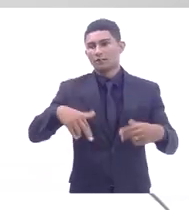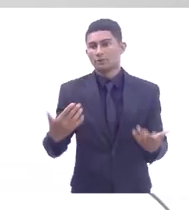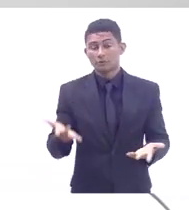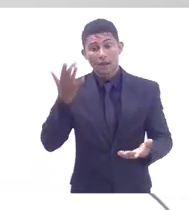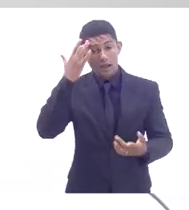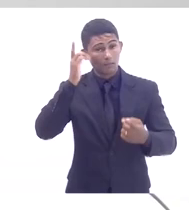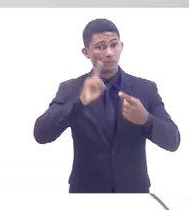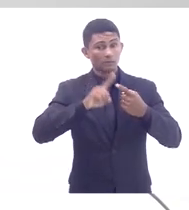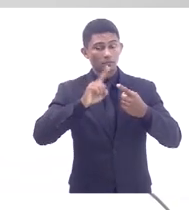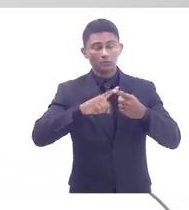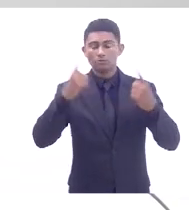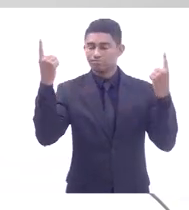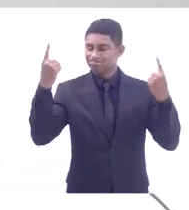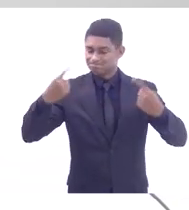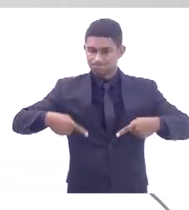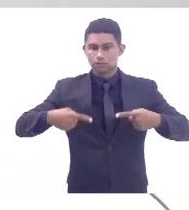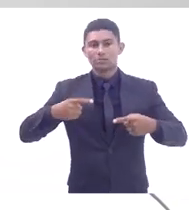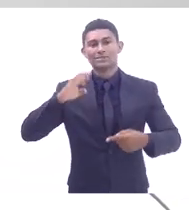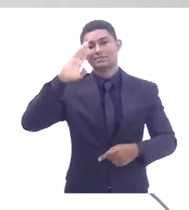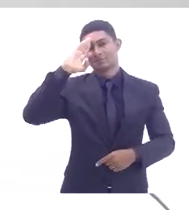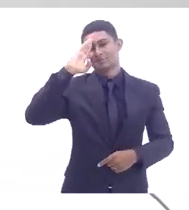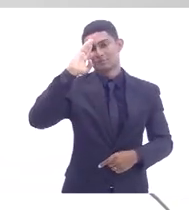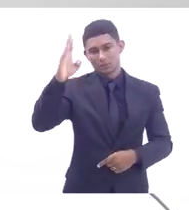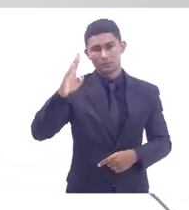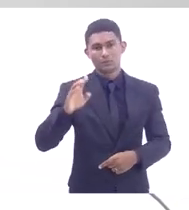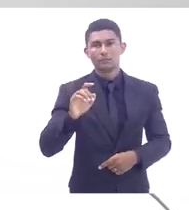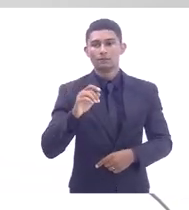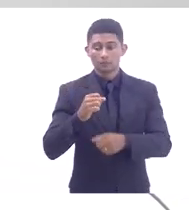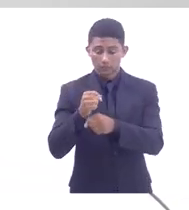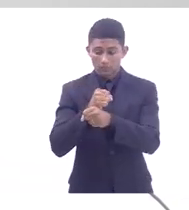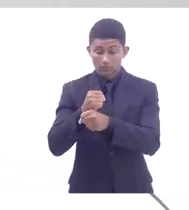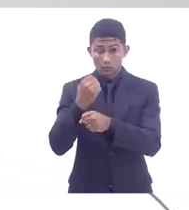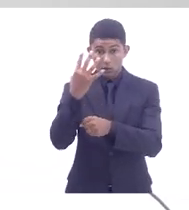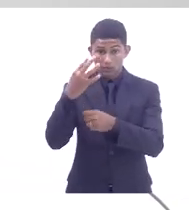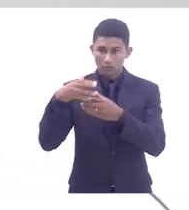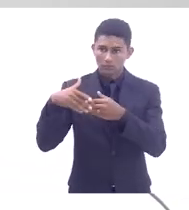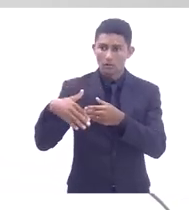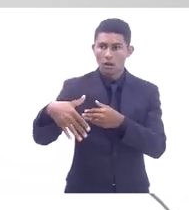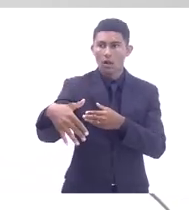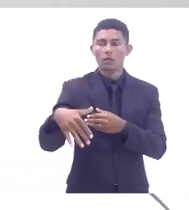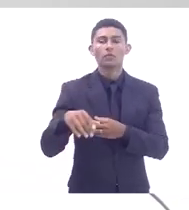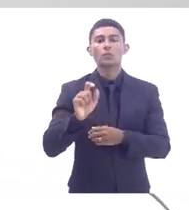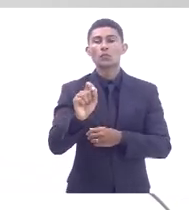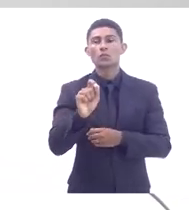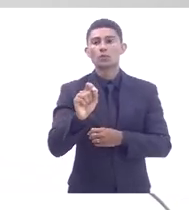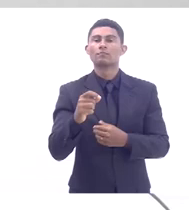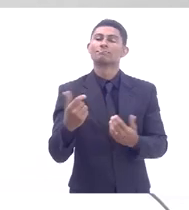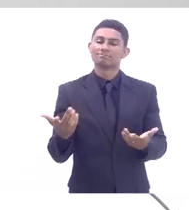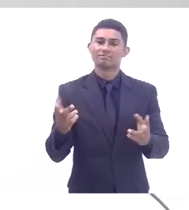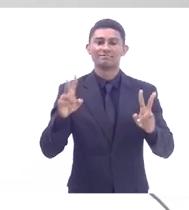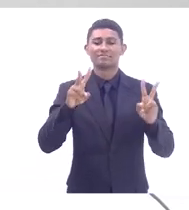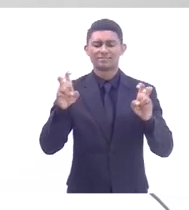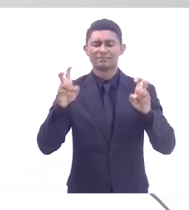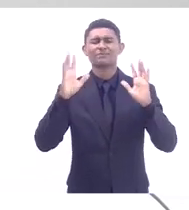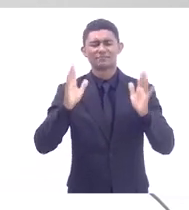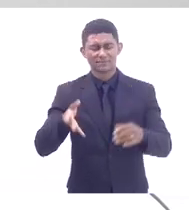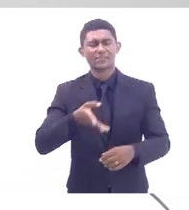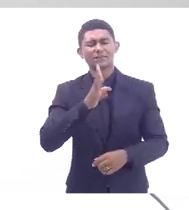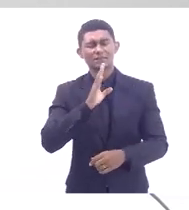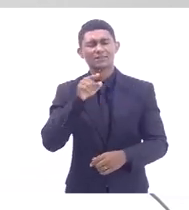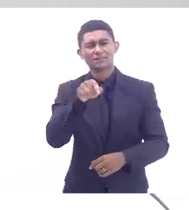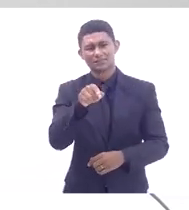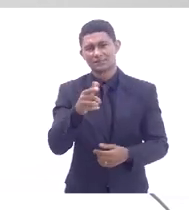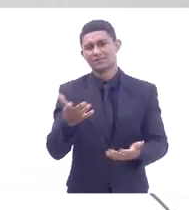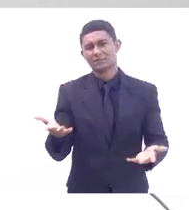desafio grande desafio para o próximo período para o próximo quadriênio na gestão do Estado um velho tema né 10 o